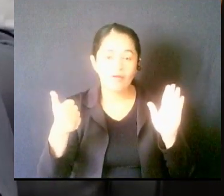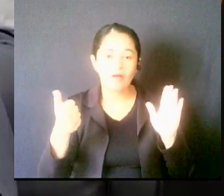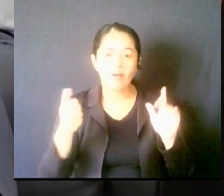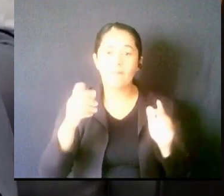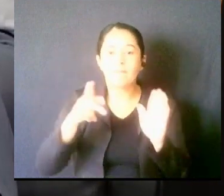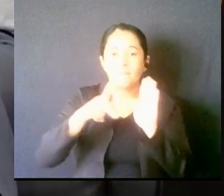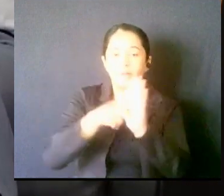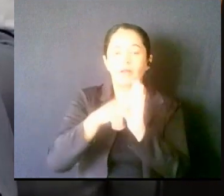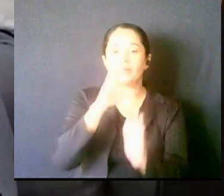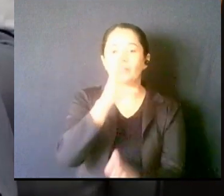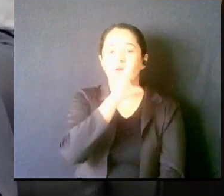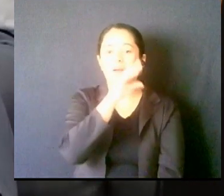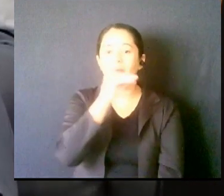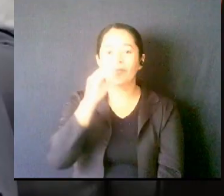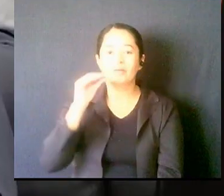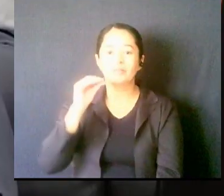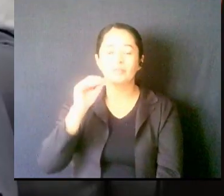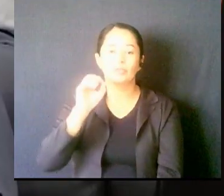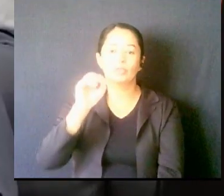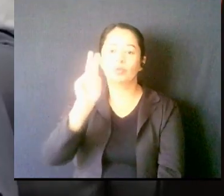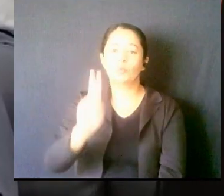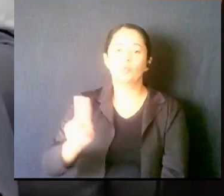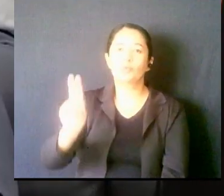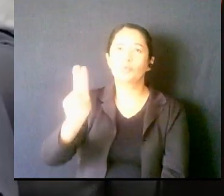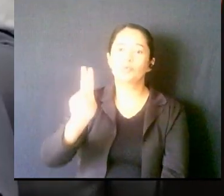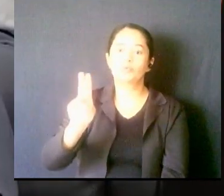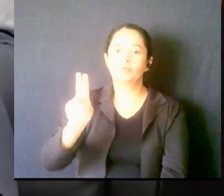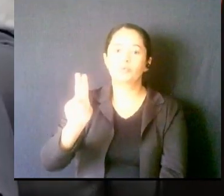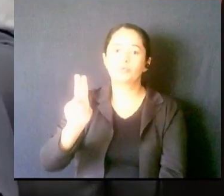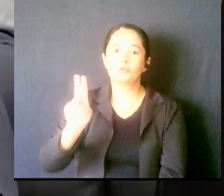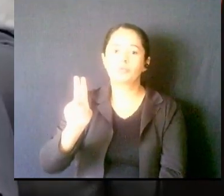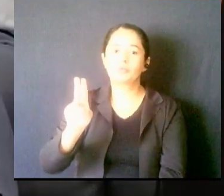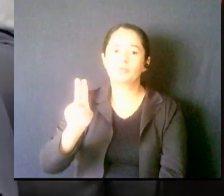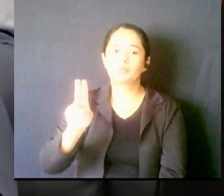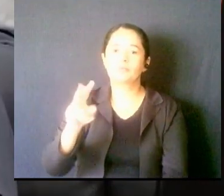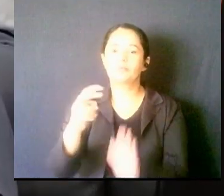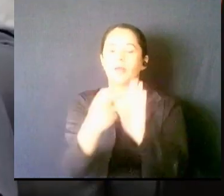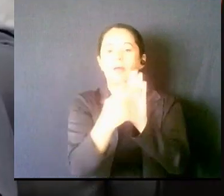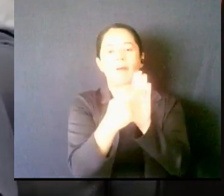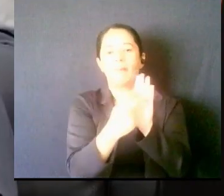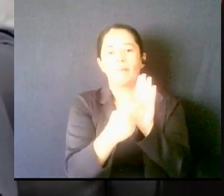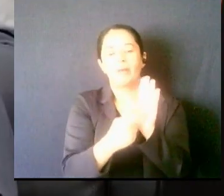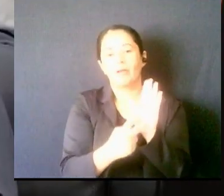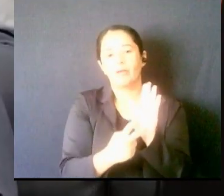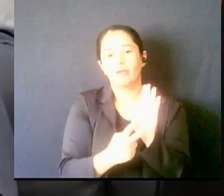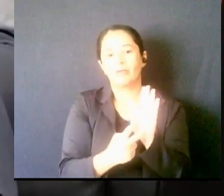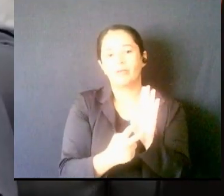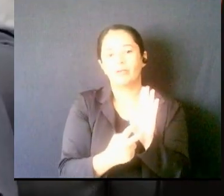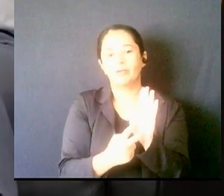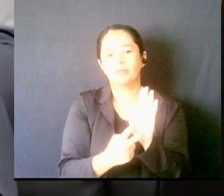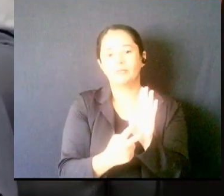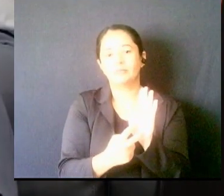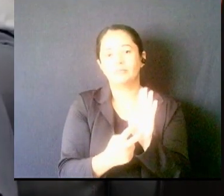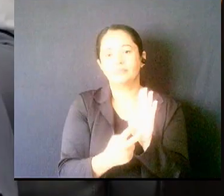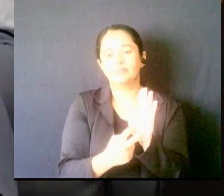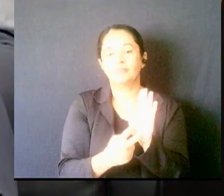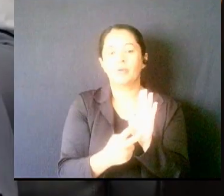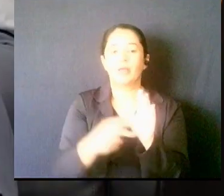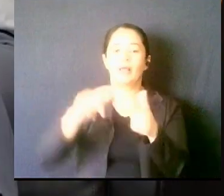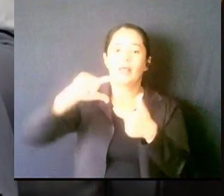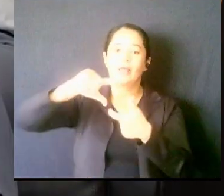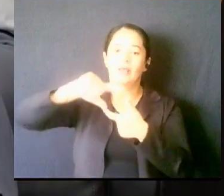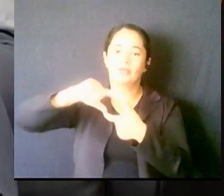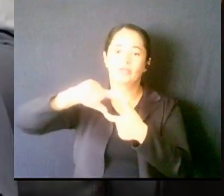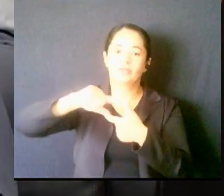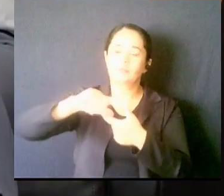usar a pílula anticoncepcional. Mesmo a camisinha é indiscutível, tem que usar sempre,